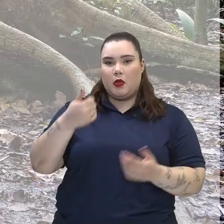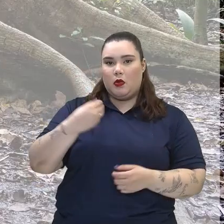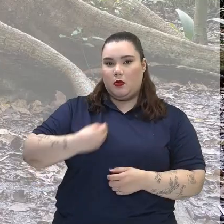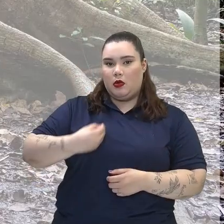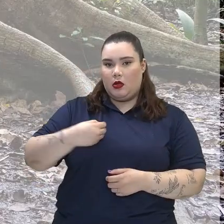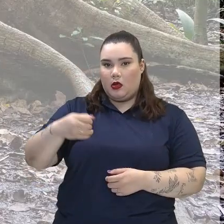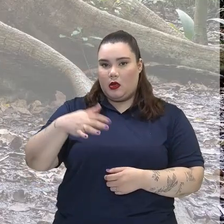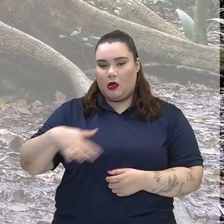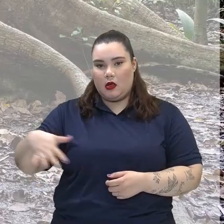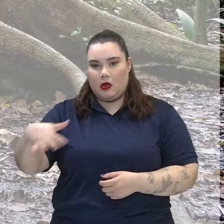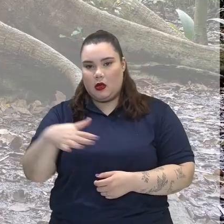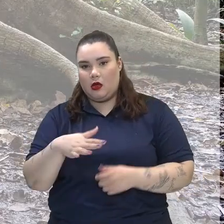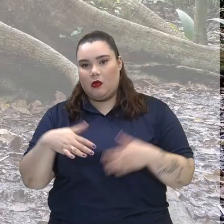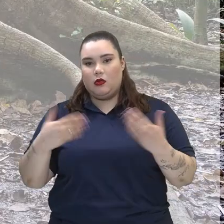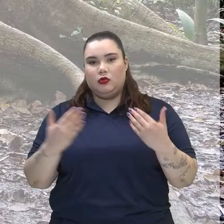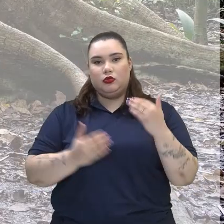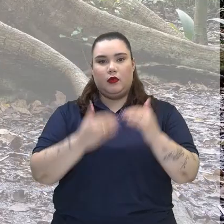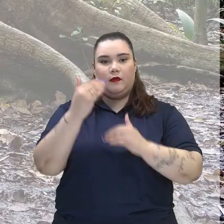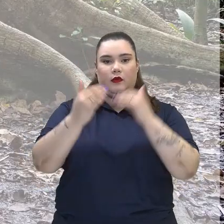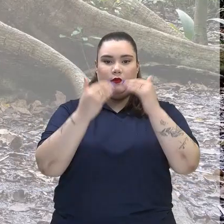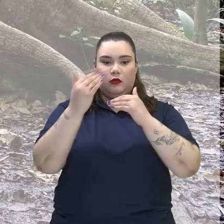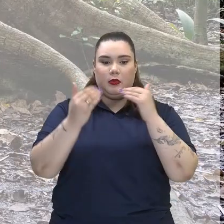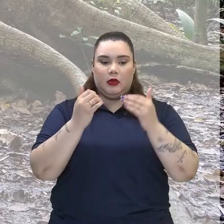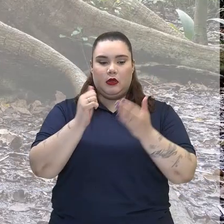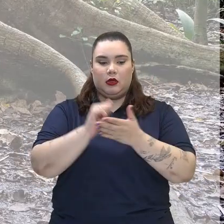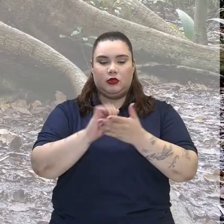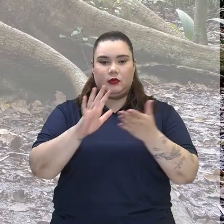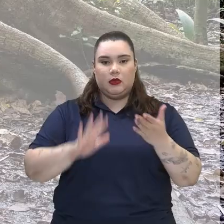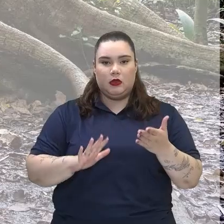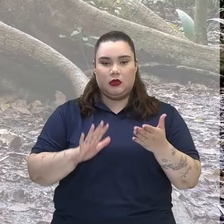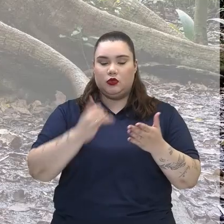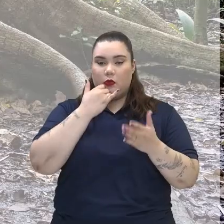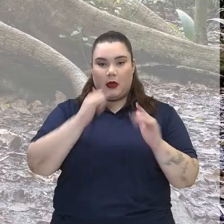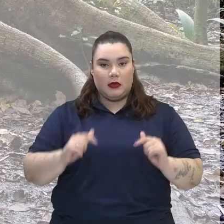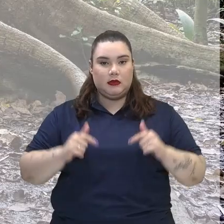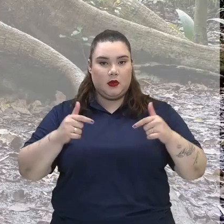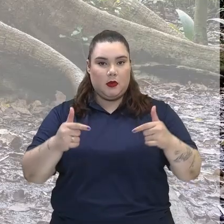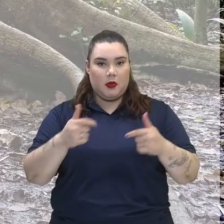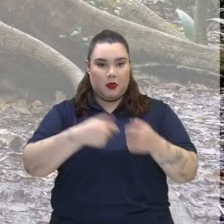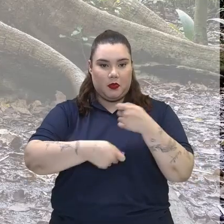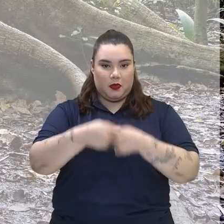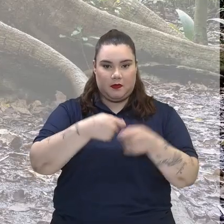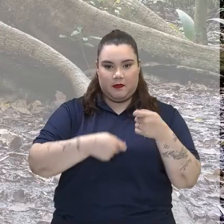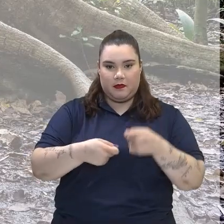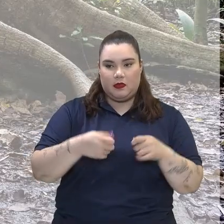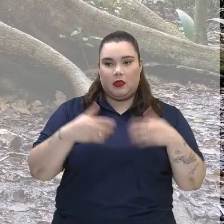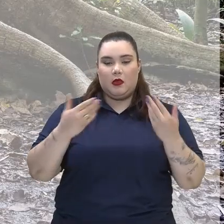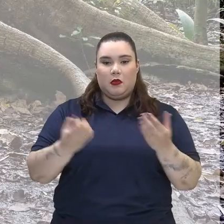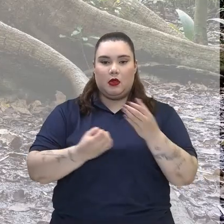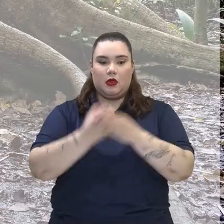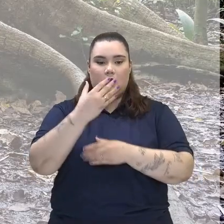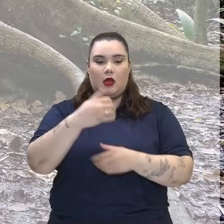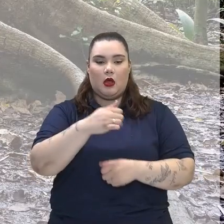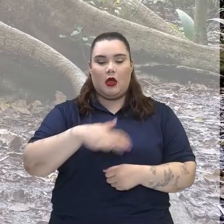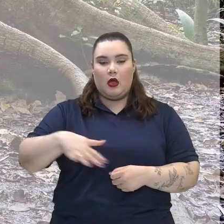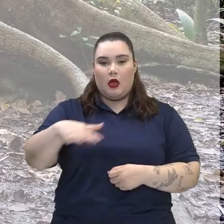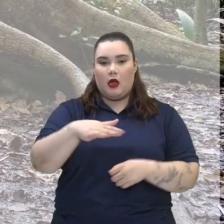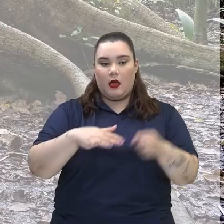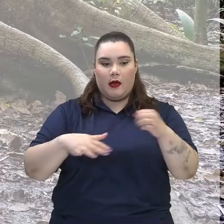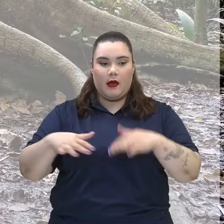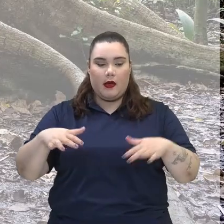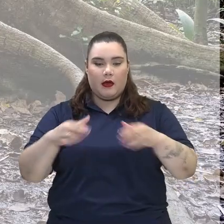morar, ali é melhor para o desenvolvimento das atividades econômicas. Então, o zoneamento é isso, ele vai zonear, vai criar regiões para que